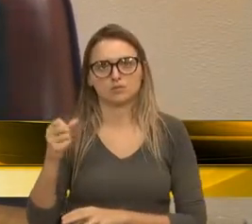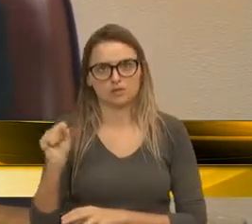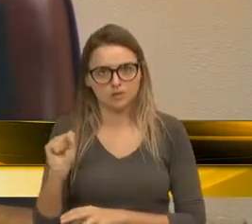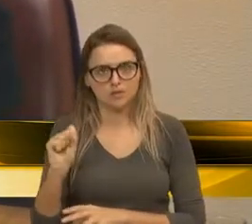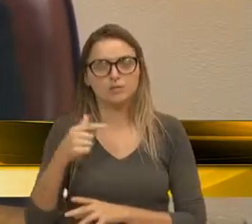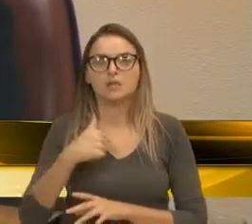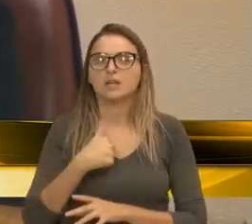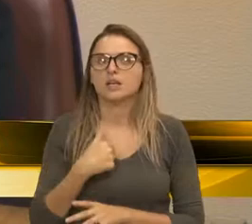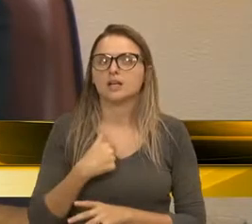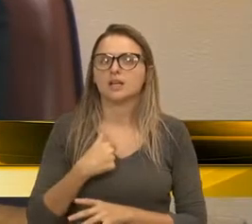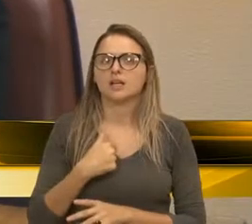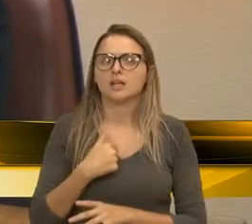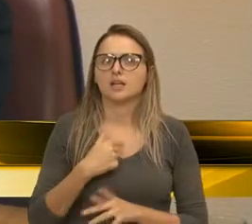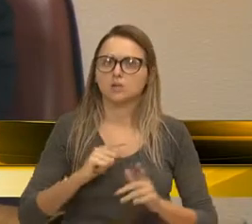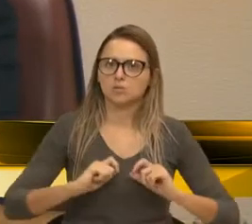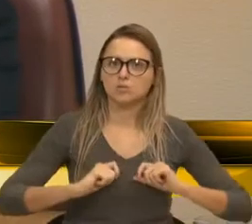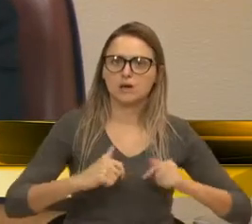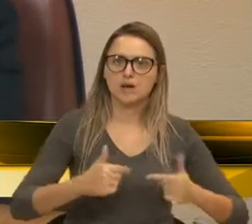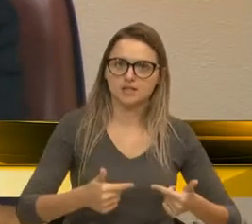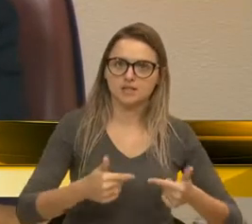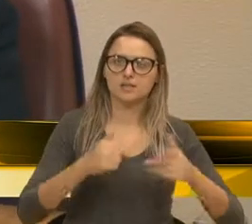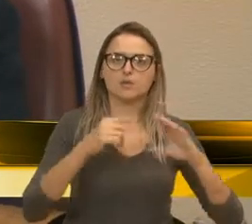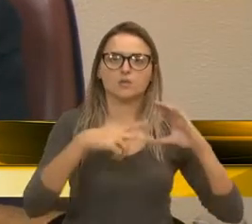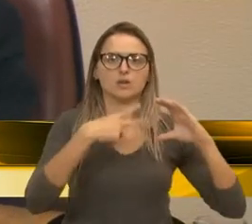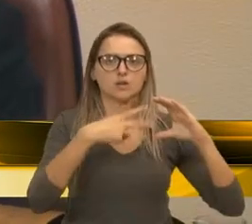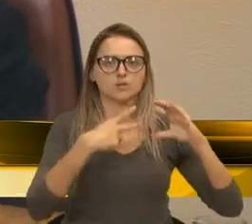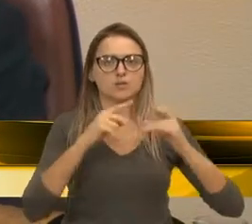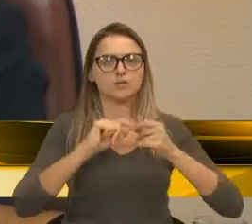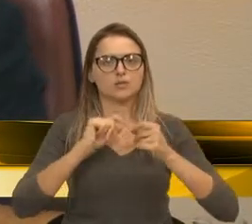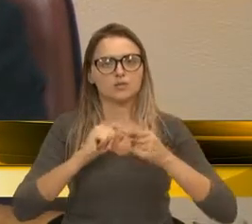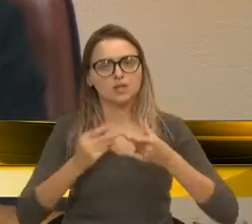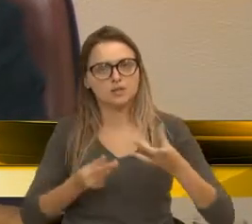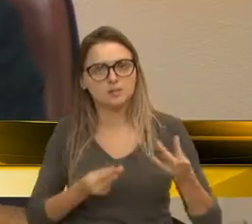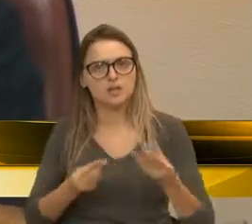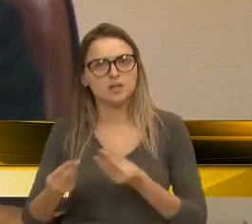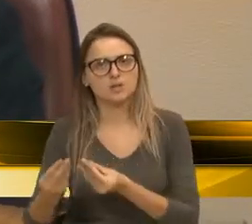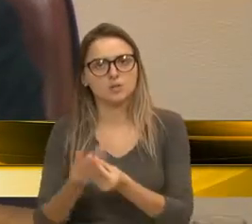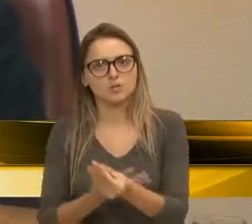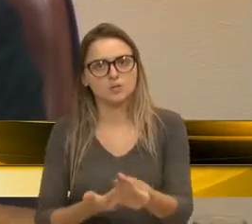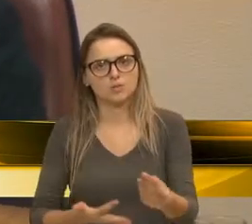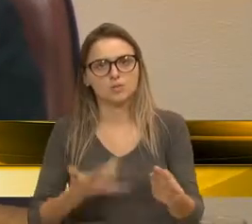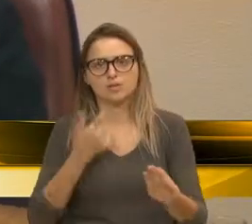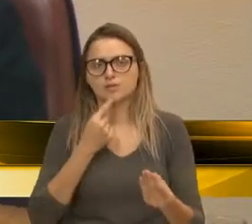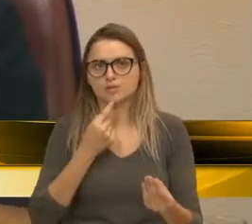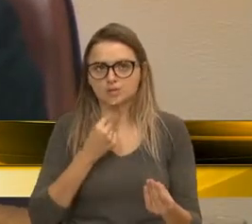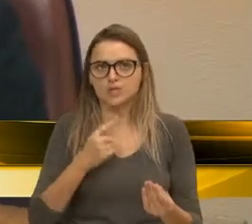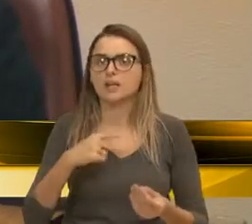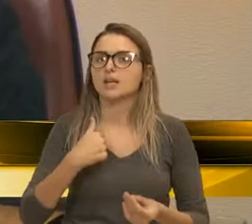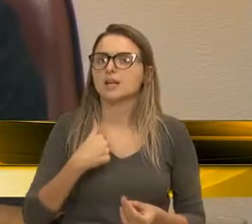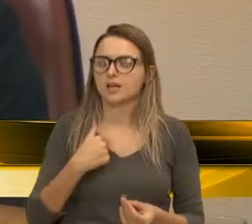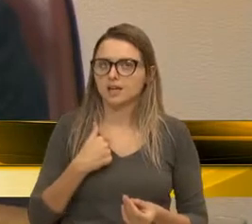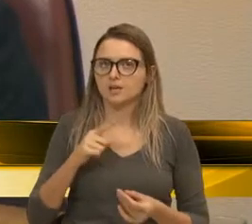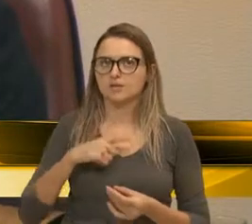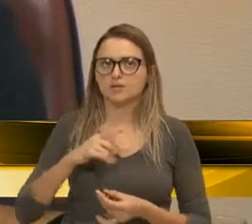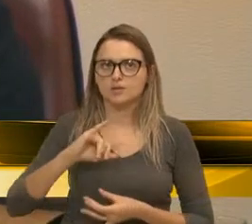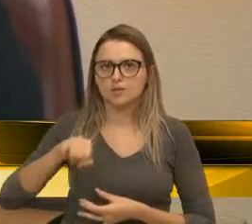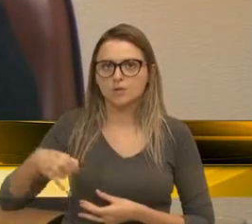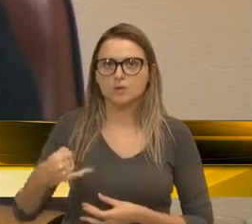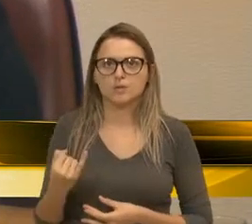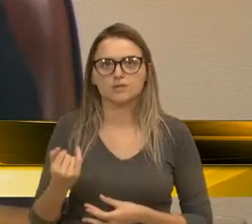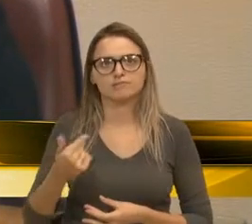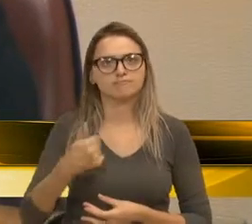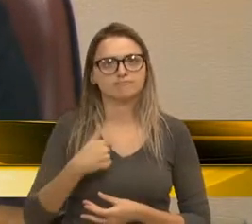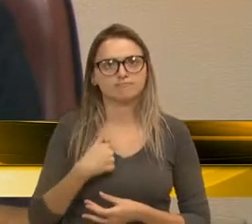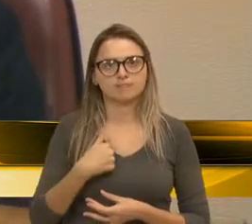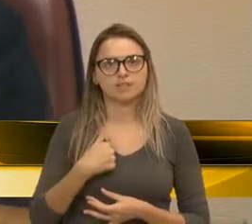até numa ação que a Câmara fez aqui para doação de sangue, tive a oportunidade de ter,